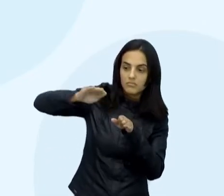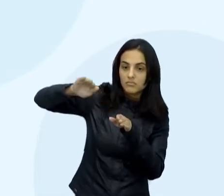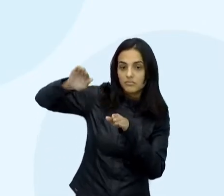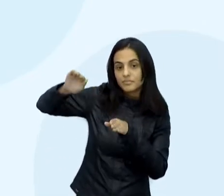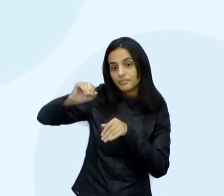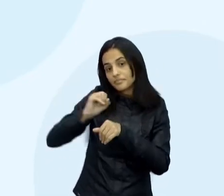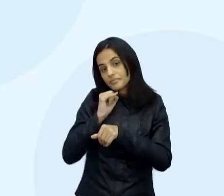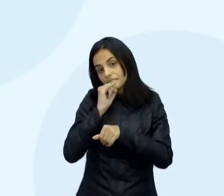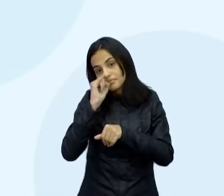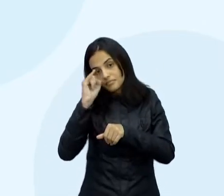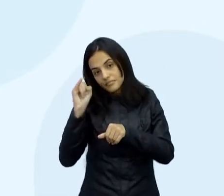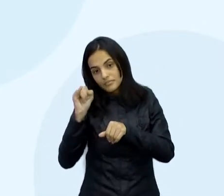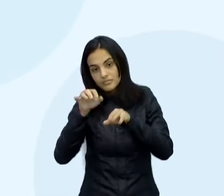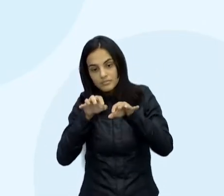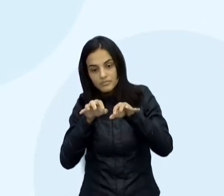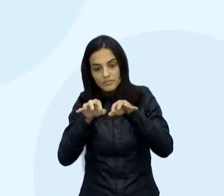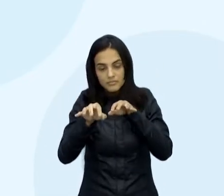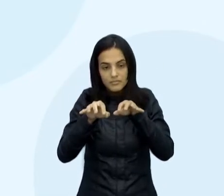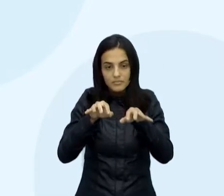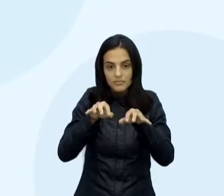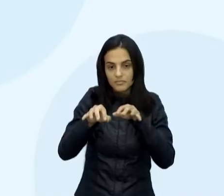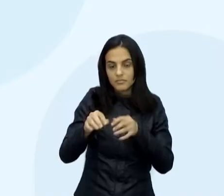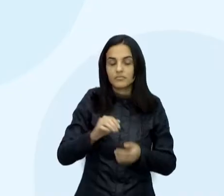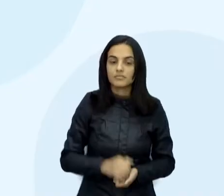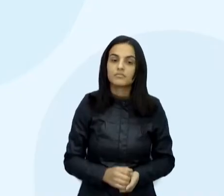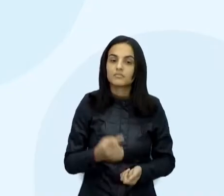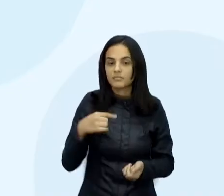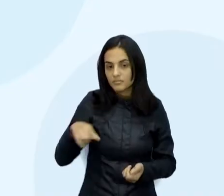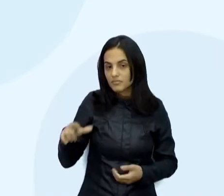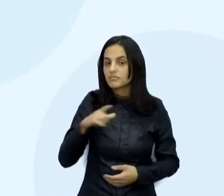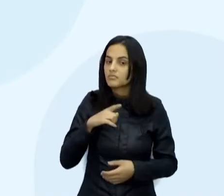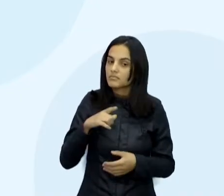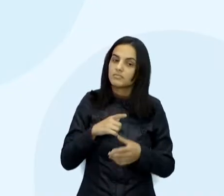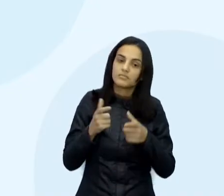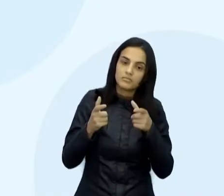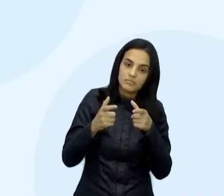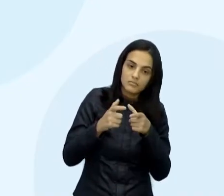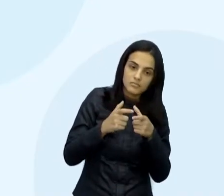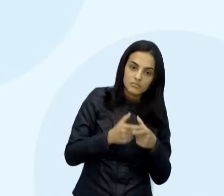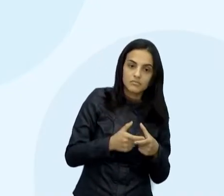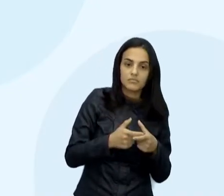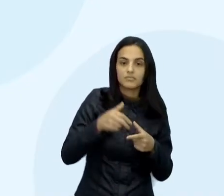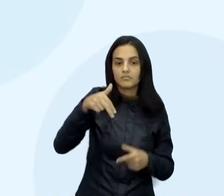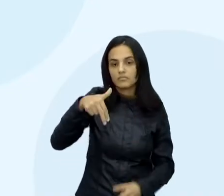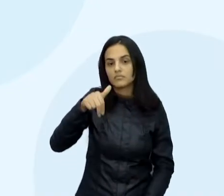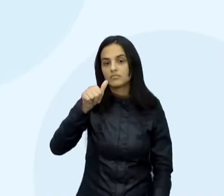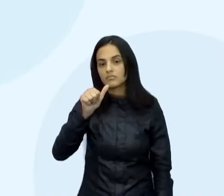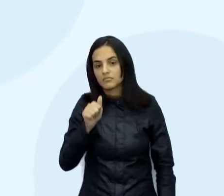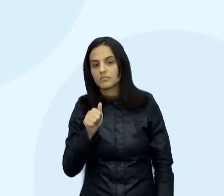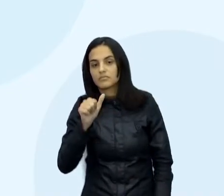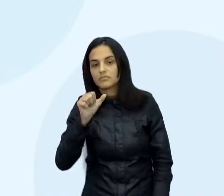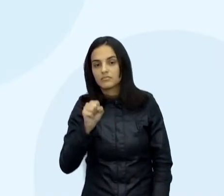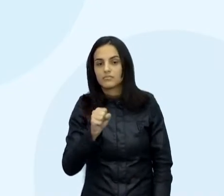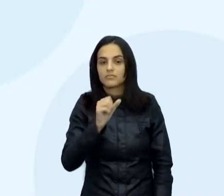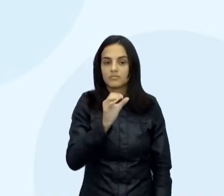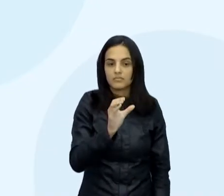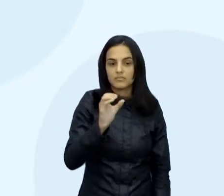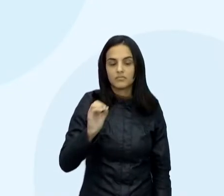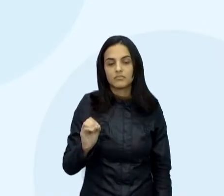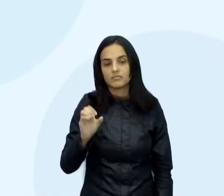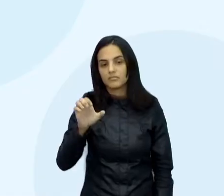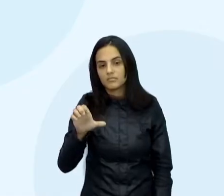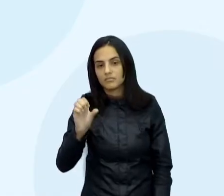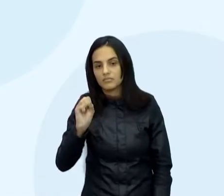aí, né, da movimentação dessas placas. Mas também temos placas pequenas, aí, a placa de Nazca, a placa Scott, a